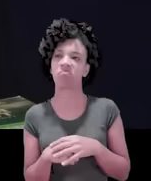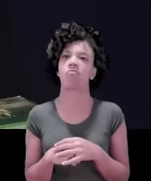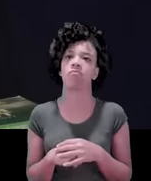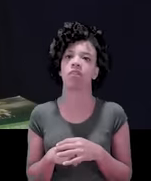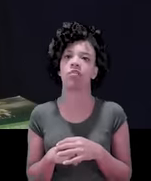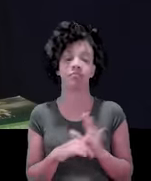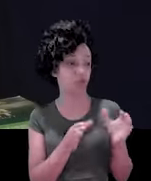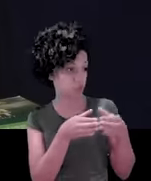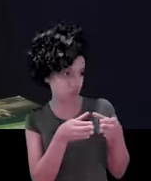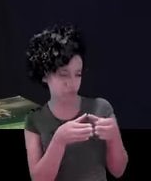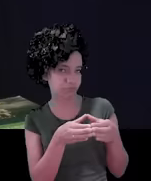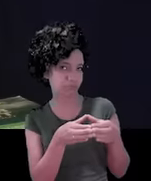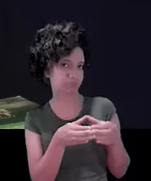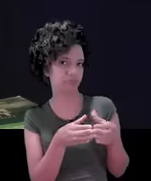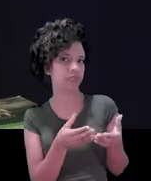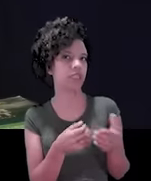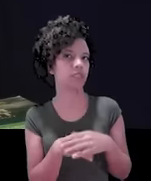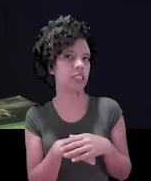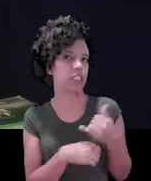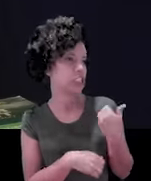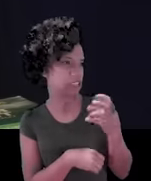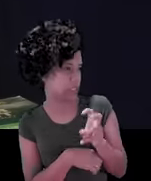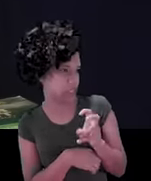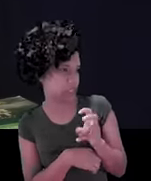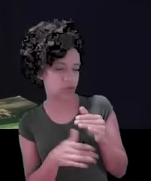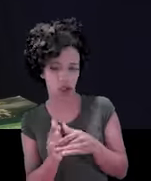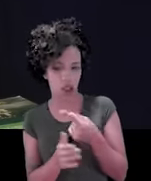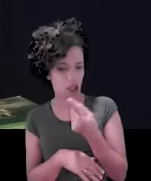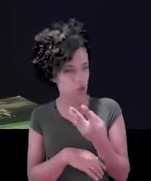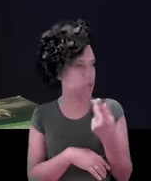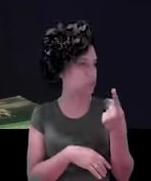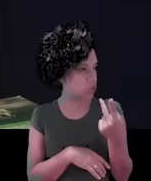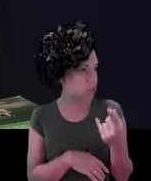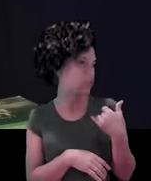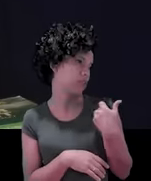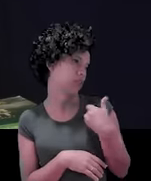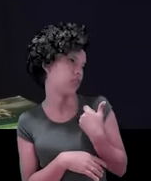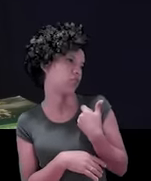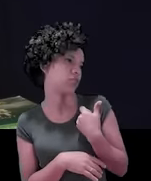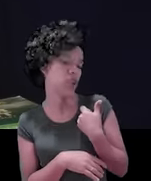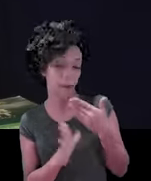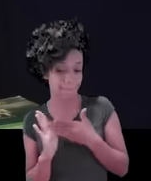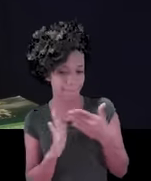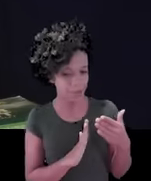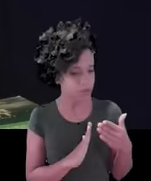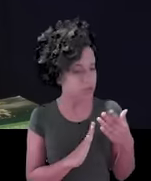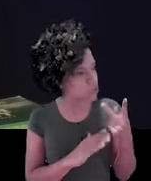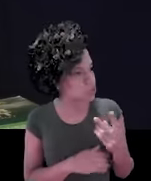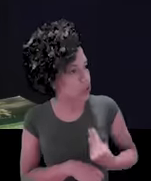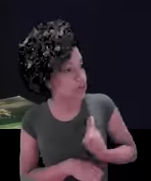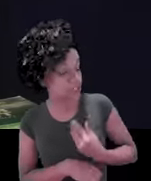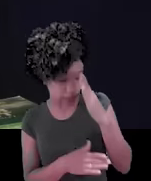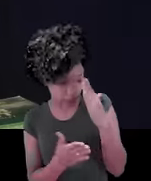E aí essa geração de 5 a 14 anos a 12 anos é uma é um momento da tua vida onde